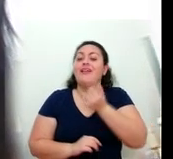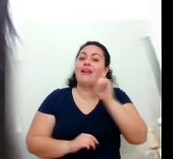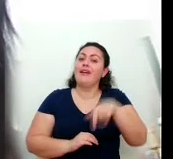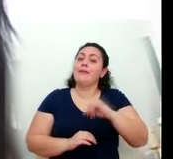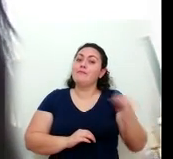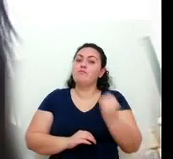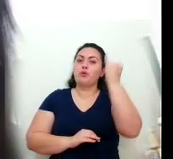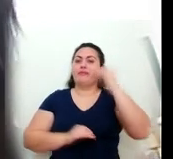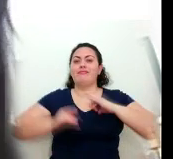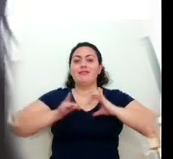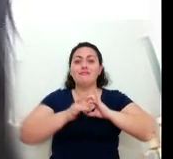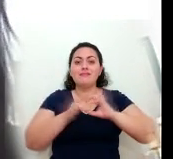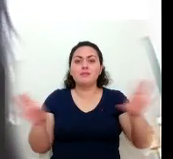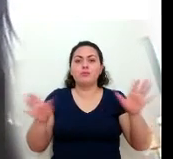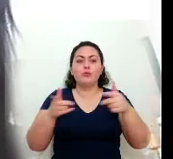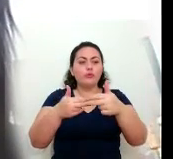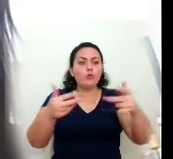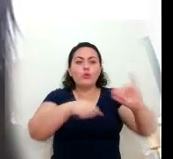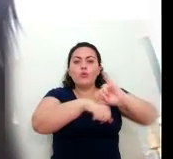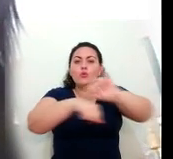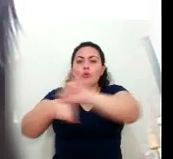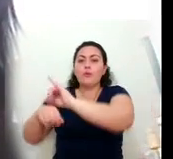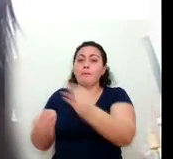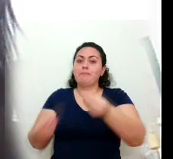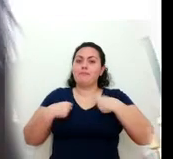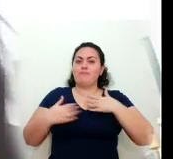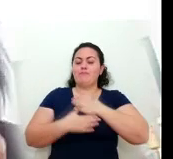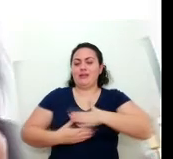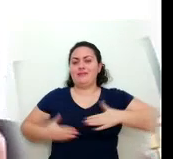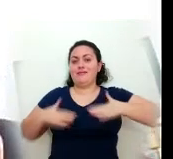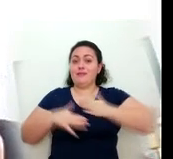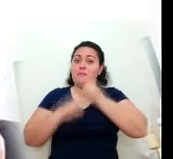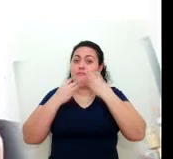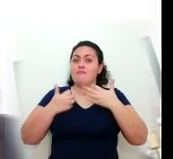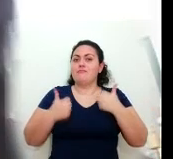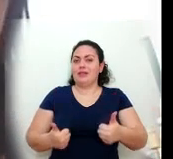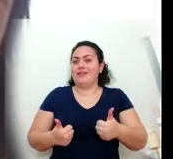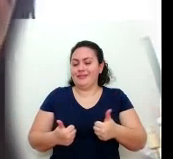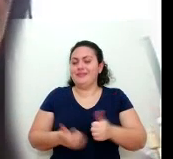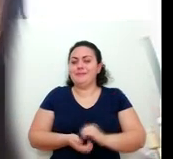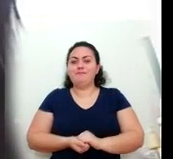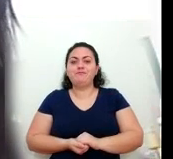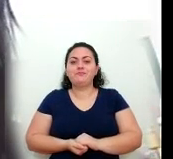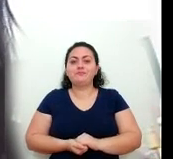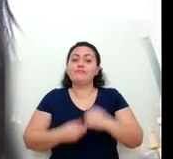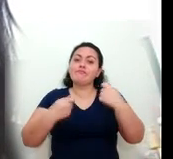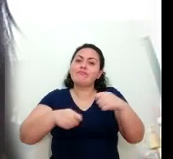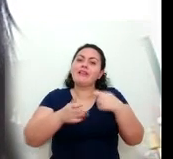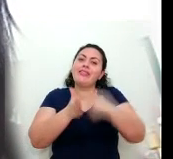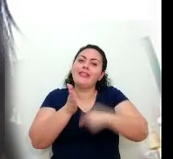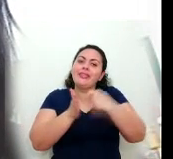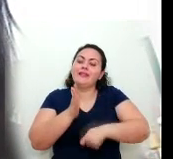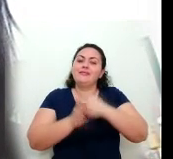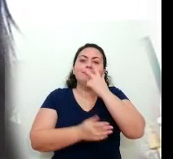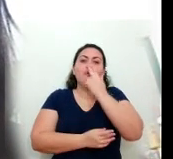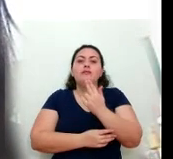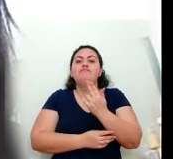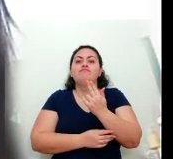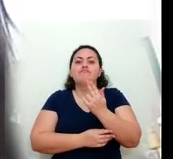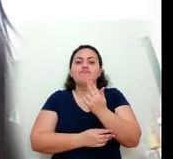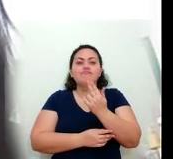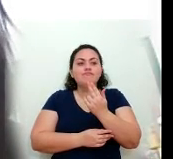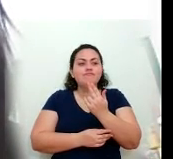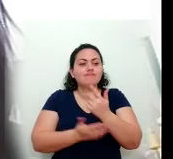é importante ter à nossa disposição e ao nosso alcance coisas que nos façam bem, né? Então tentar